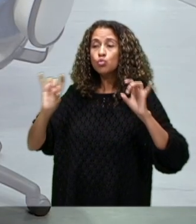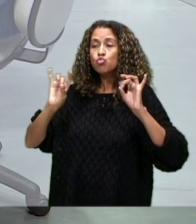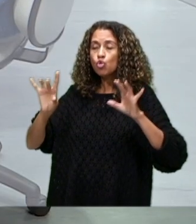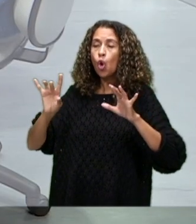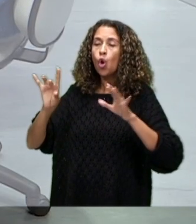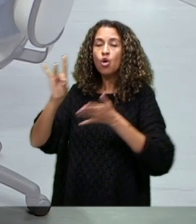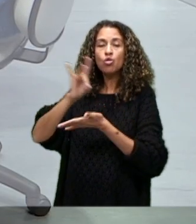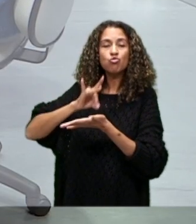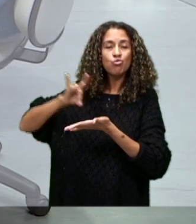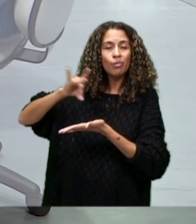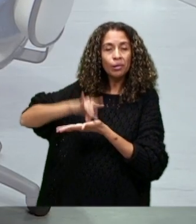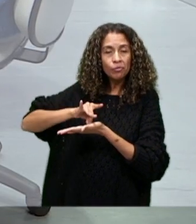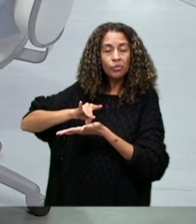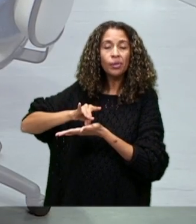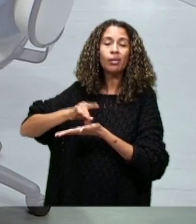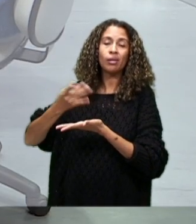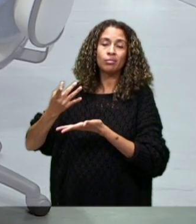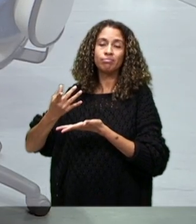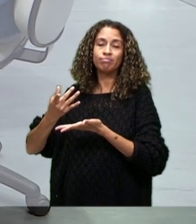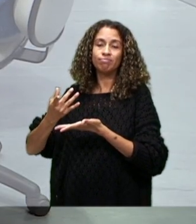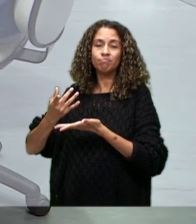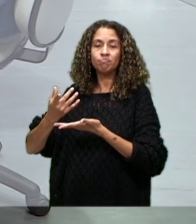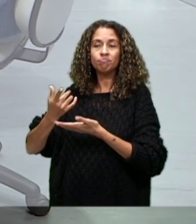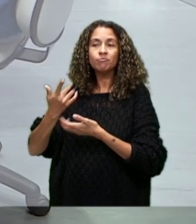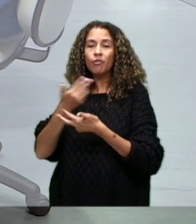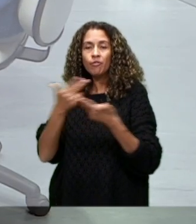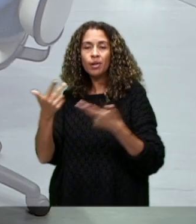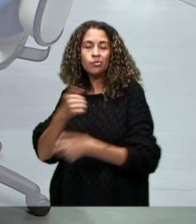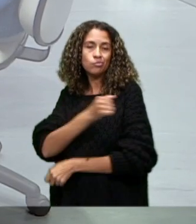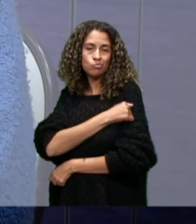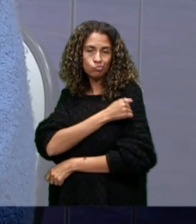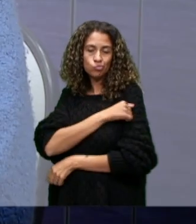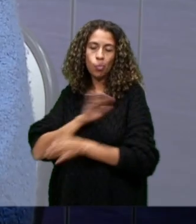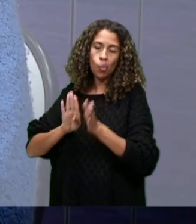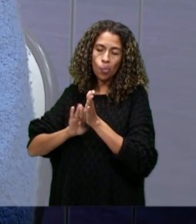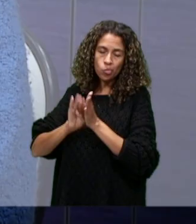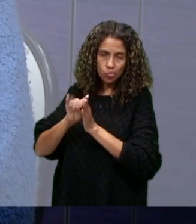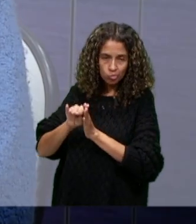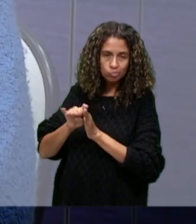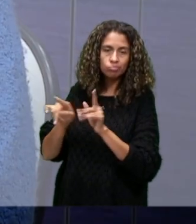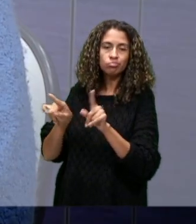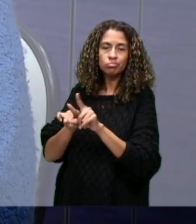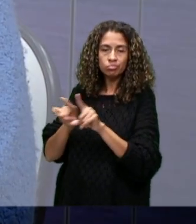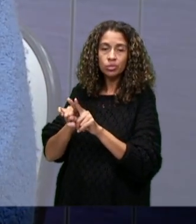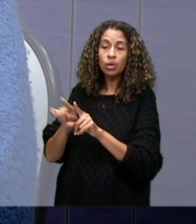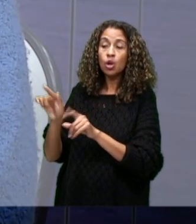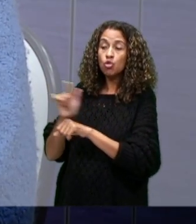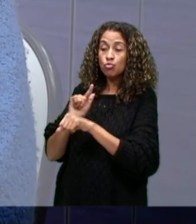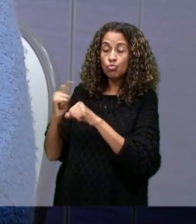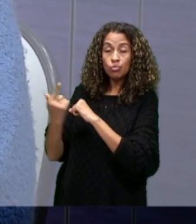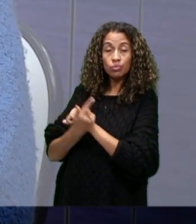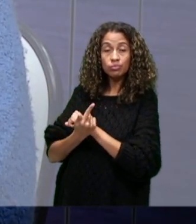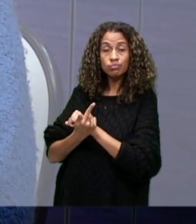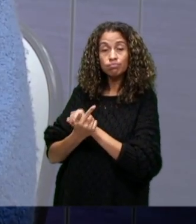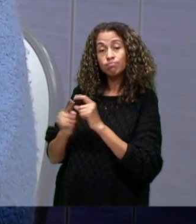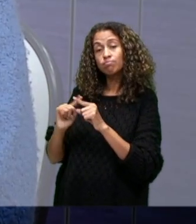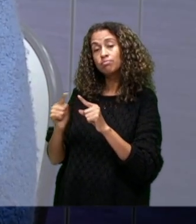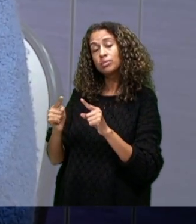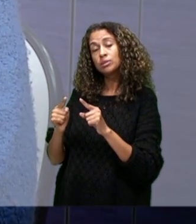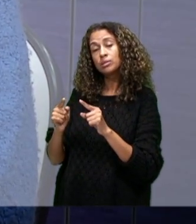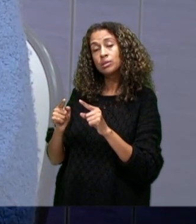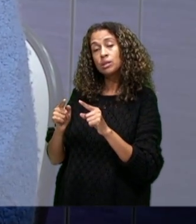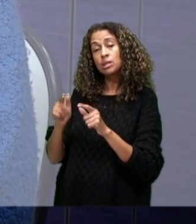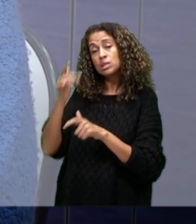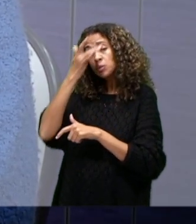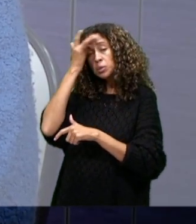né? A gente tem muitos alunos da área da biologia, né, e da área da geografia, mas cada vez mais as